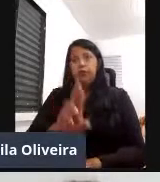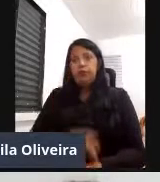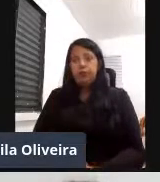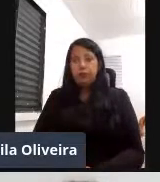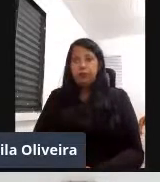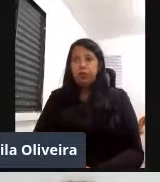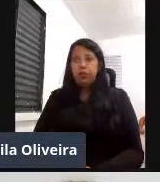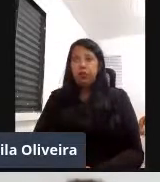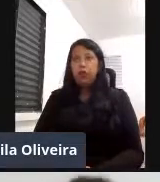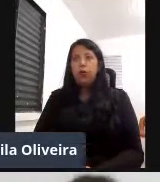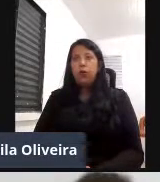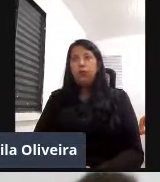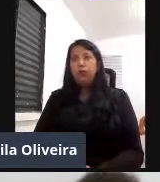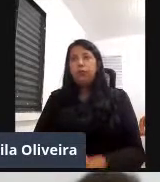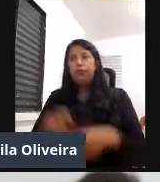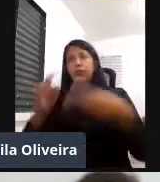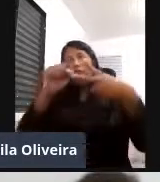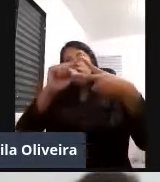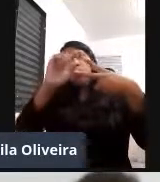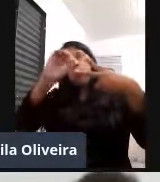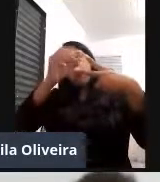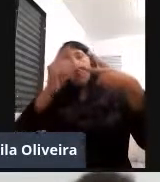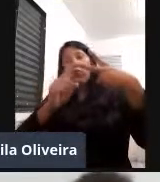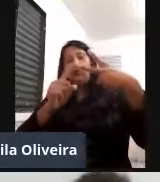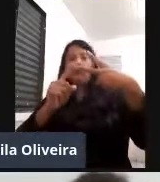o sistema vai pegar tanto,